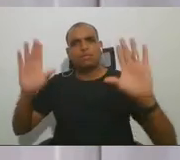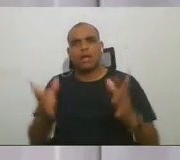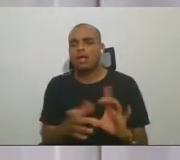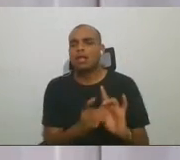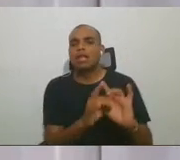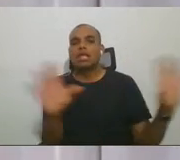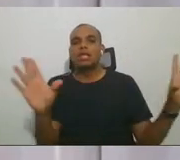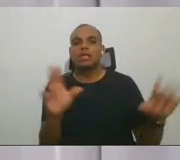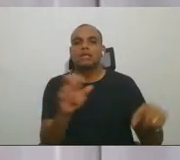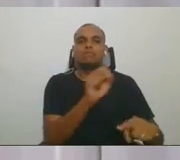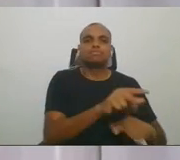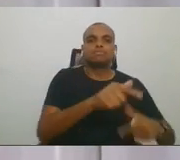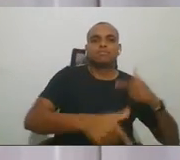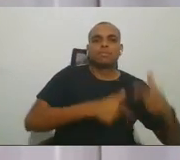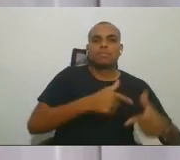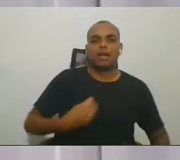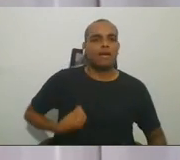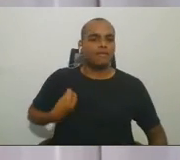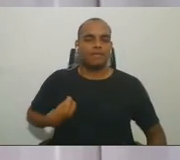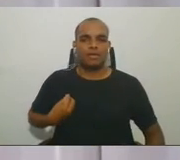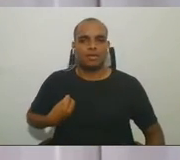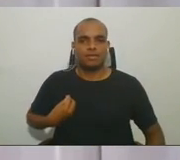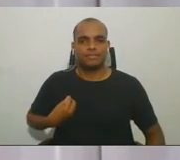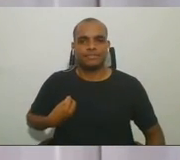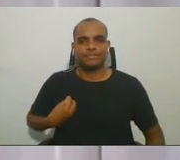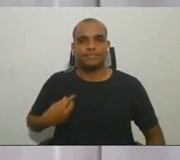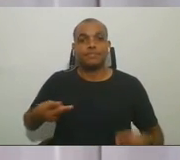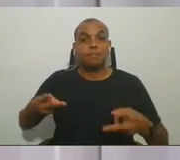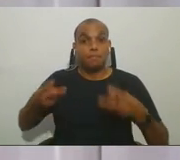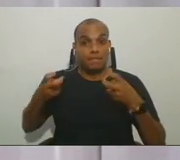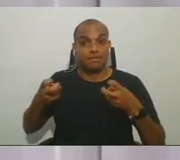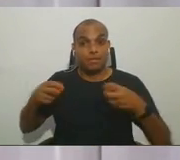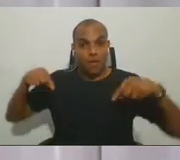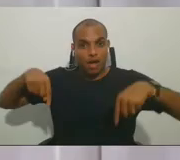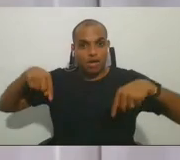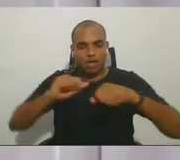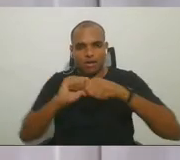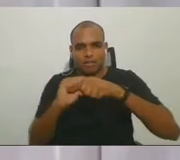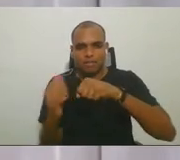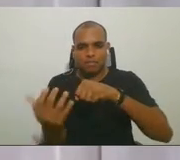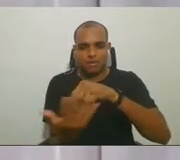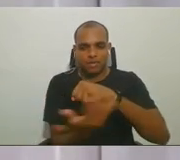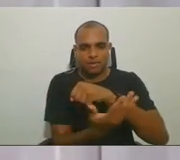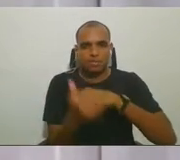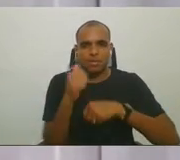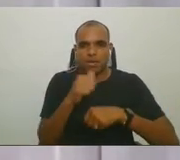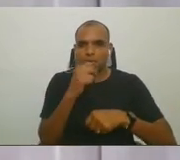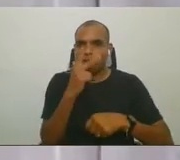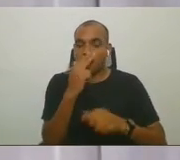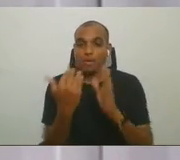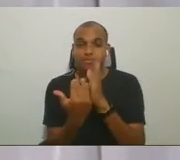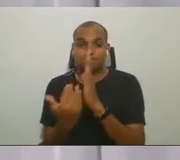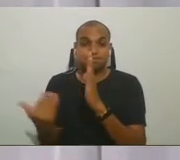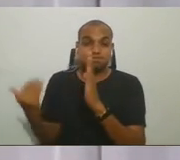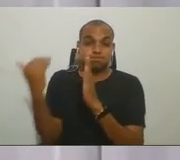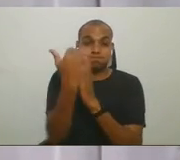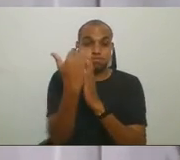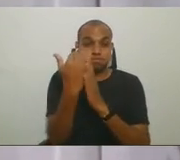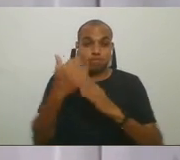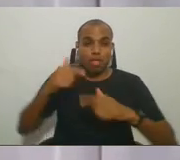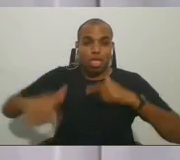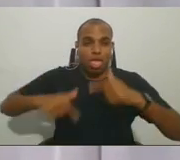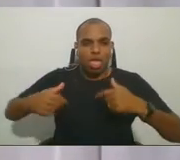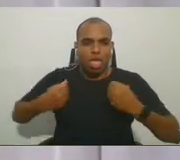pandemia, se viu a sobrecarga nas mulheres. Eu disse,